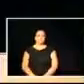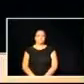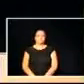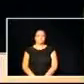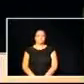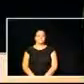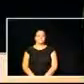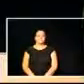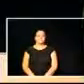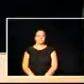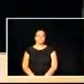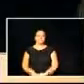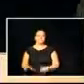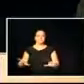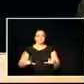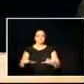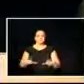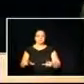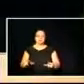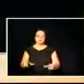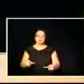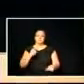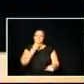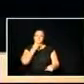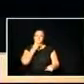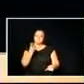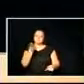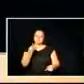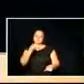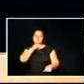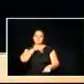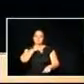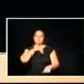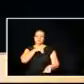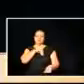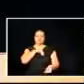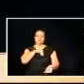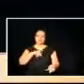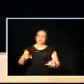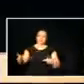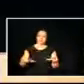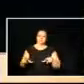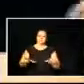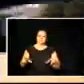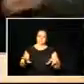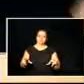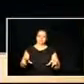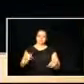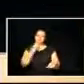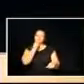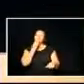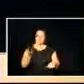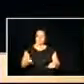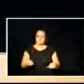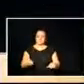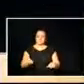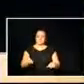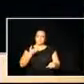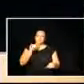justamente remunerado, ele faz um bom trabalho. Ele presta com qualidade. Ele fiscaliza